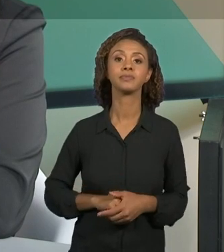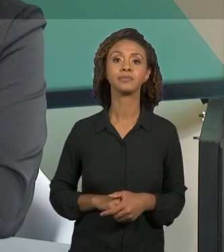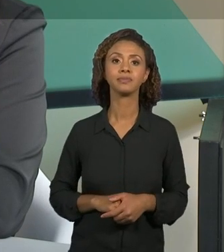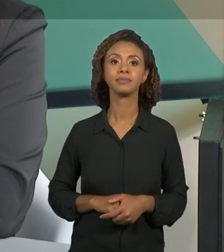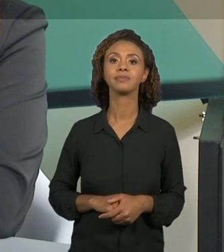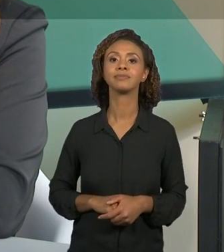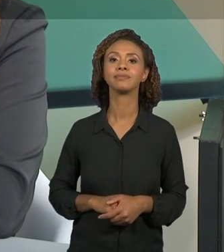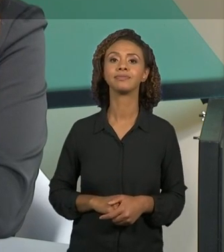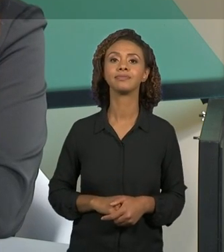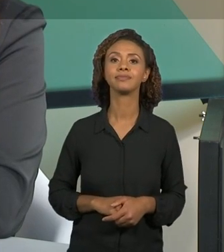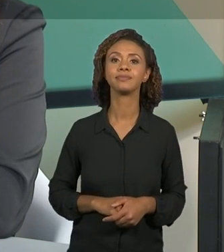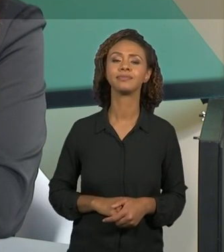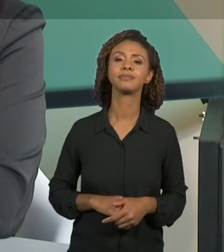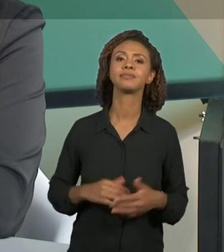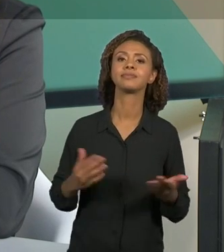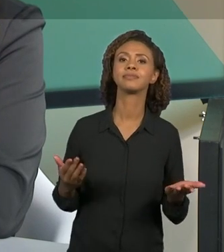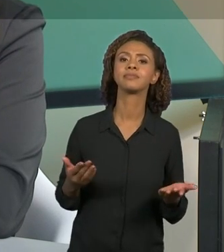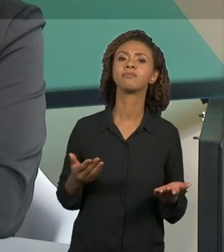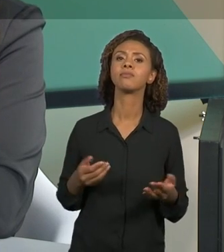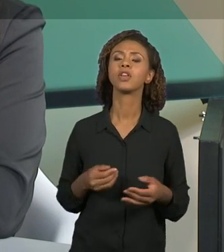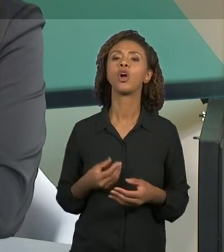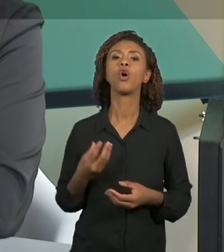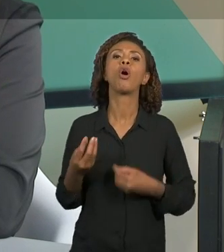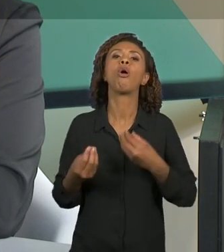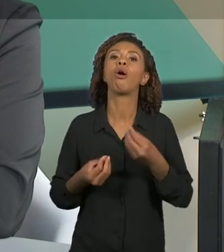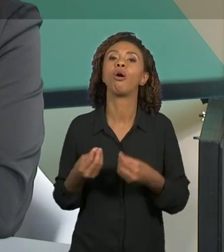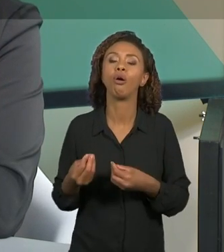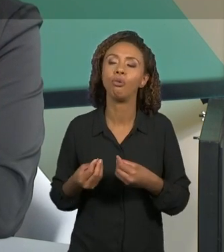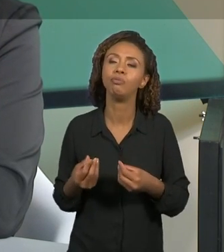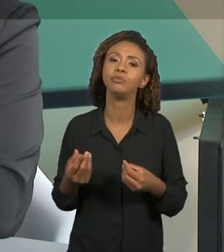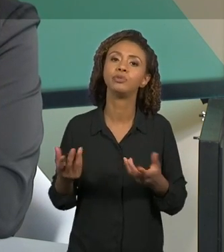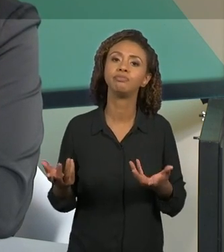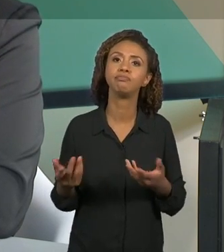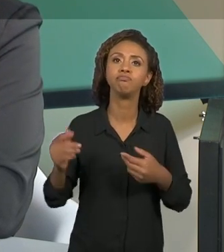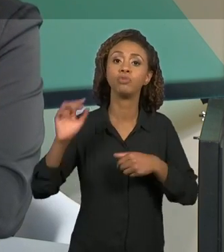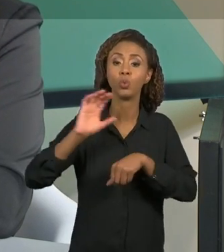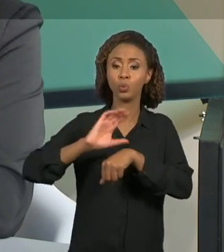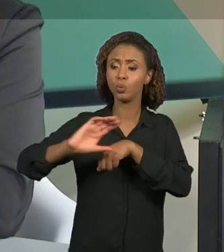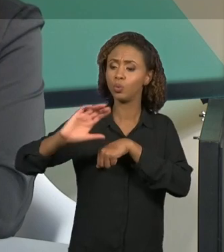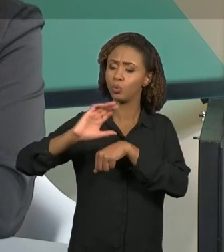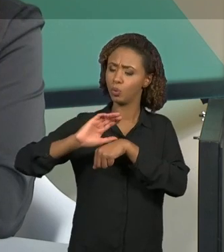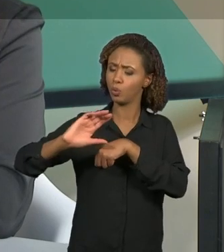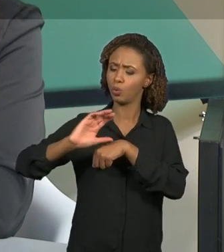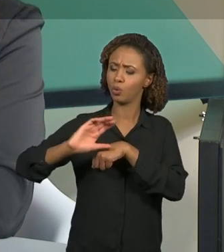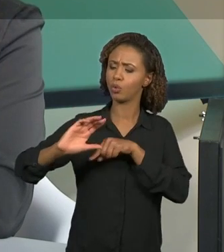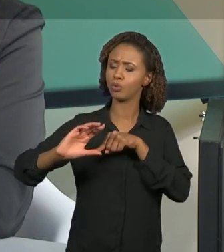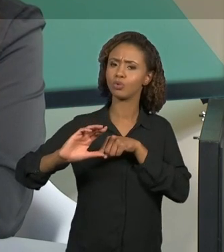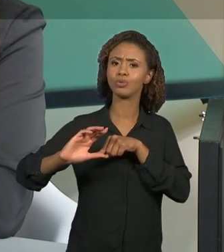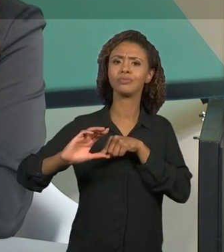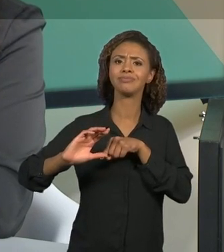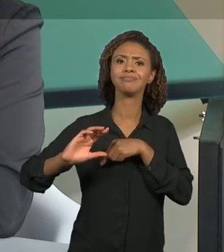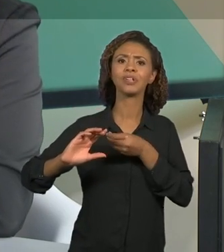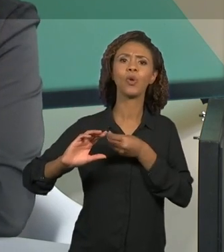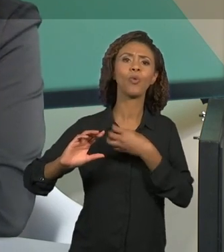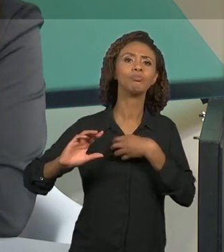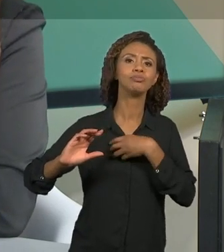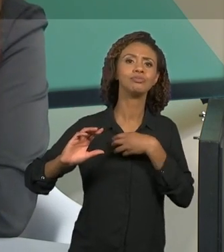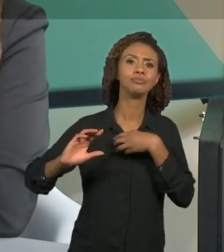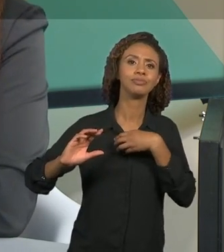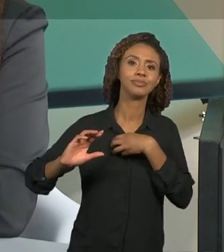como seria a dinâmica né do curso e como que imagina